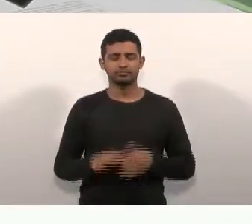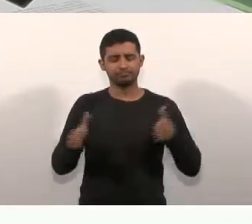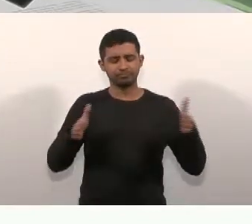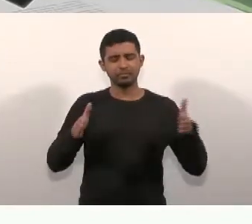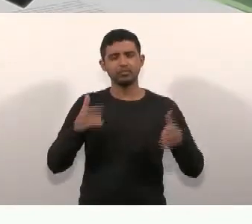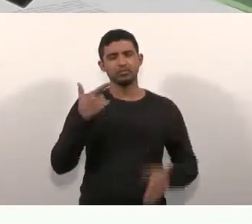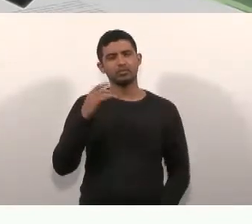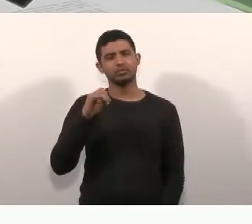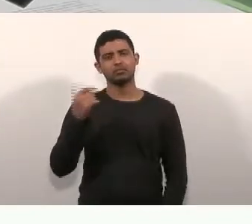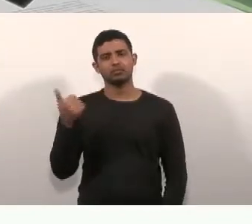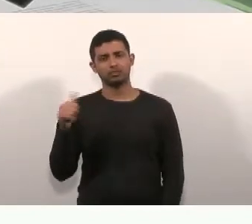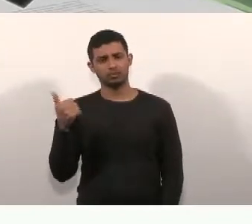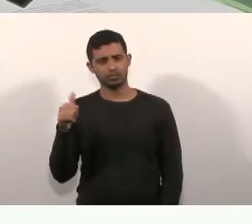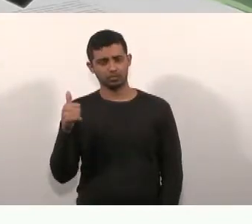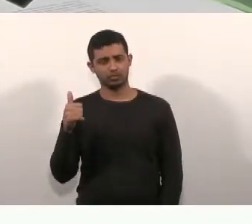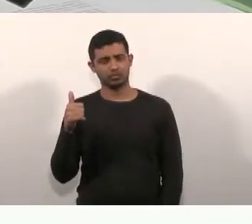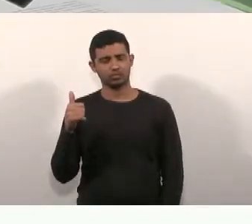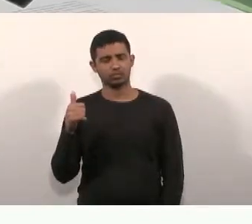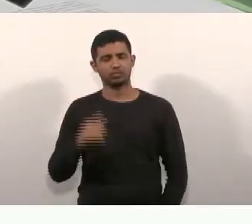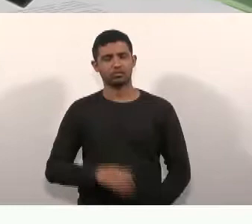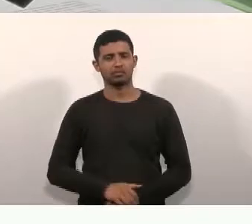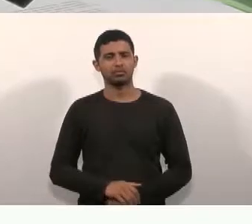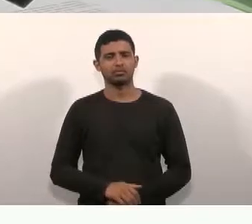2011 e